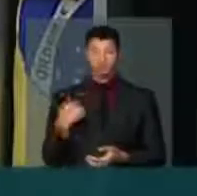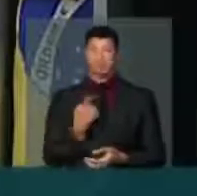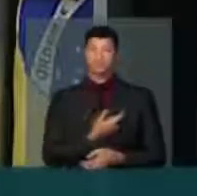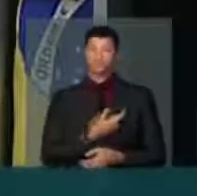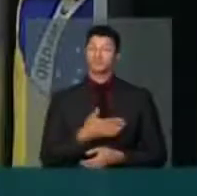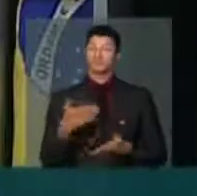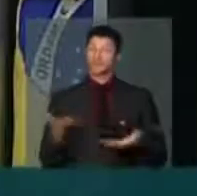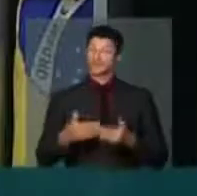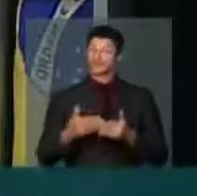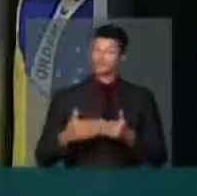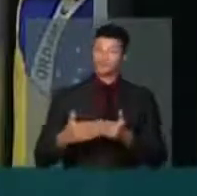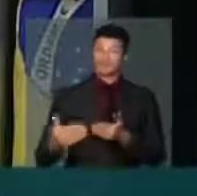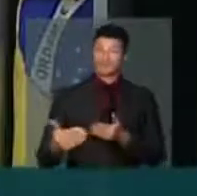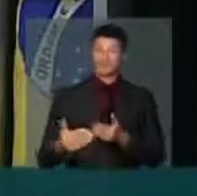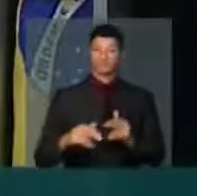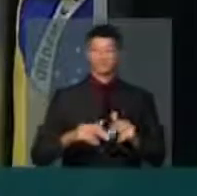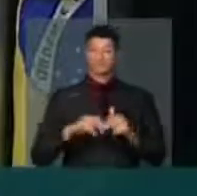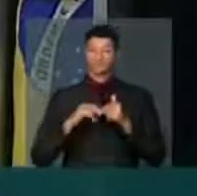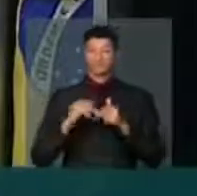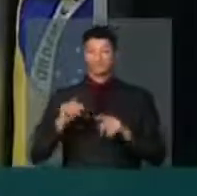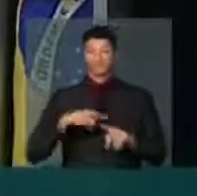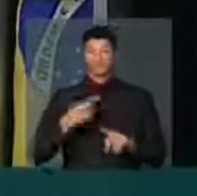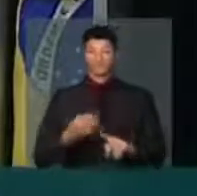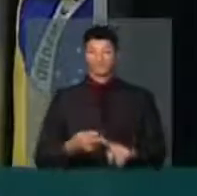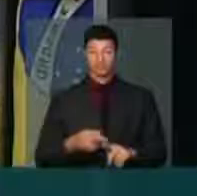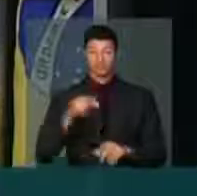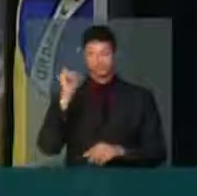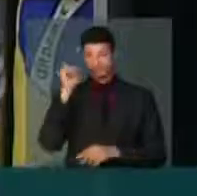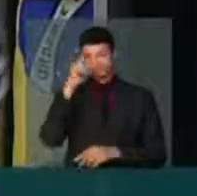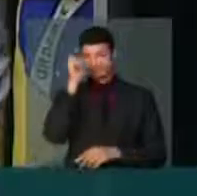estamos passando por uma das mais